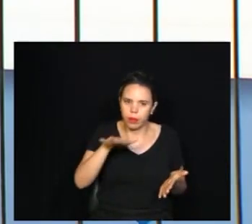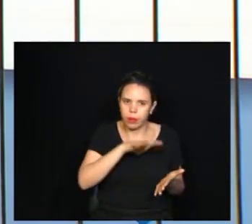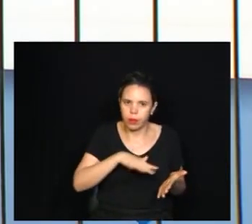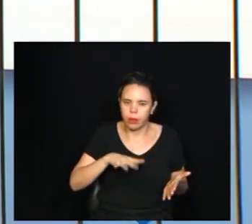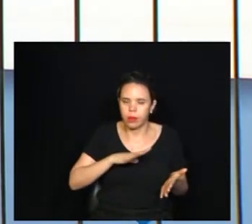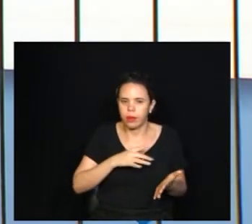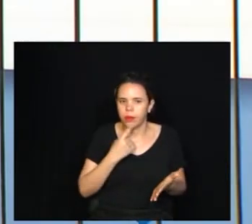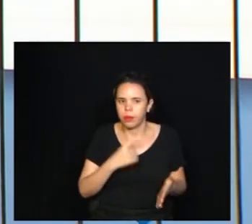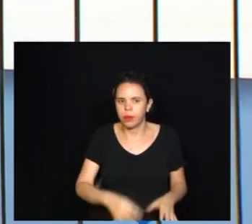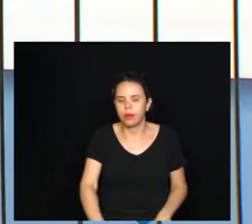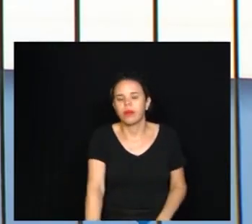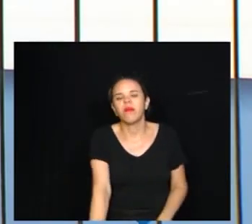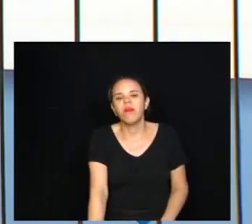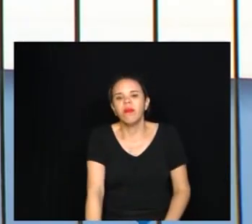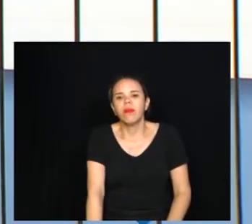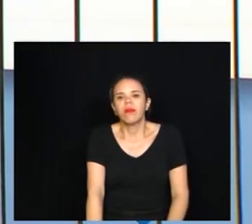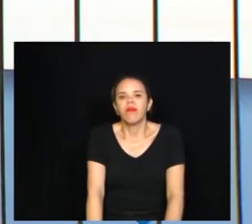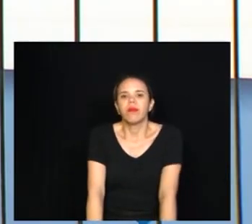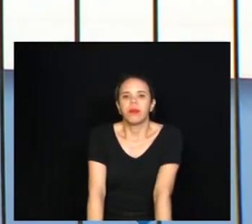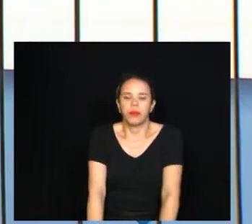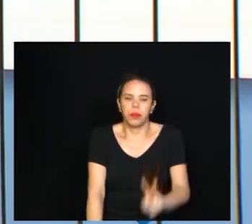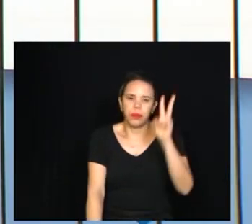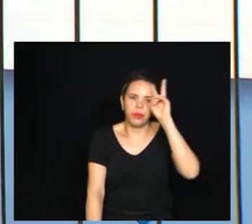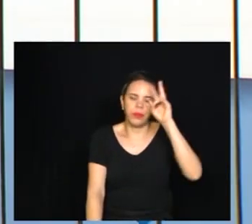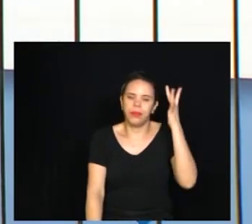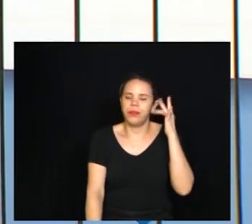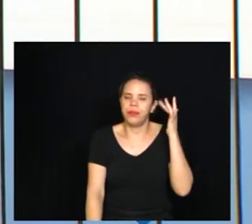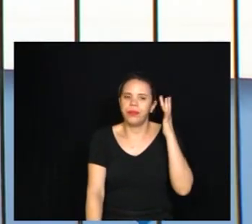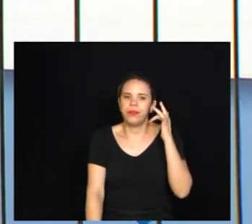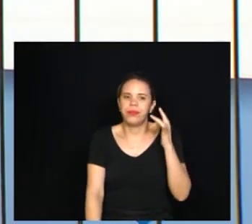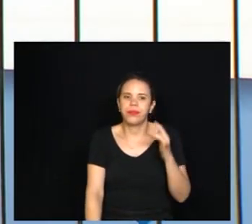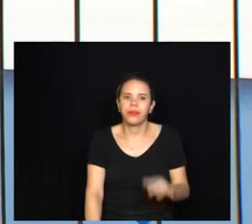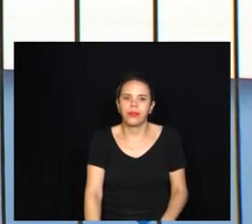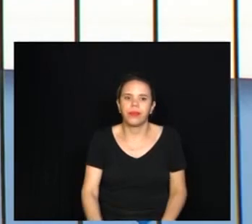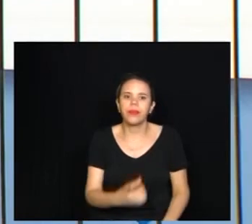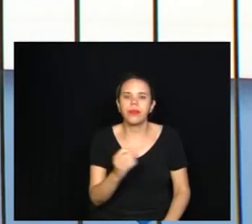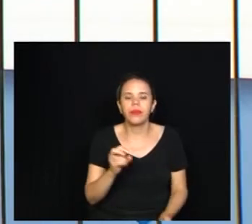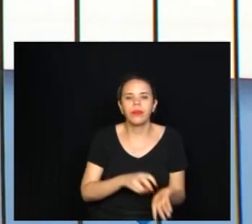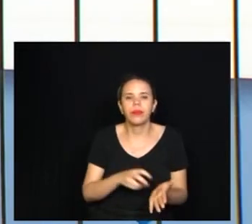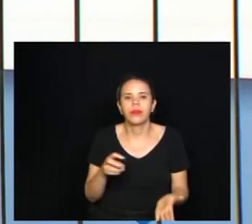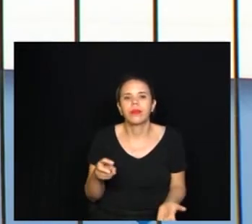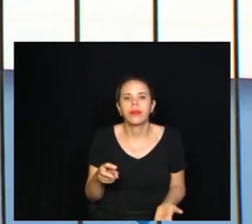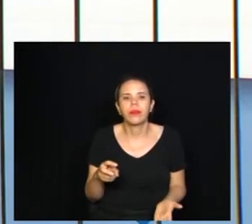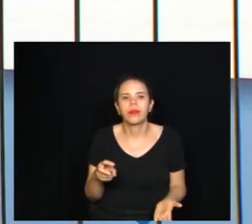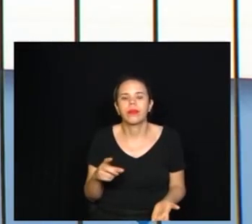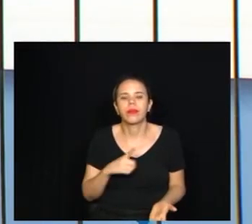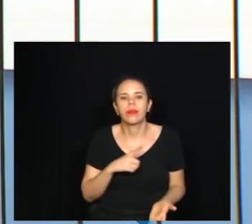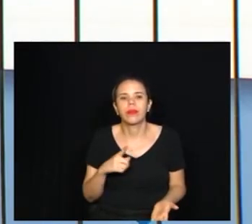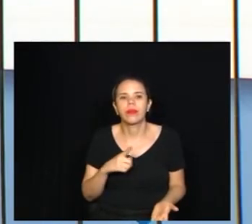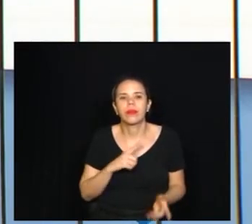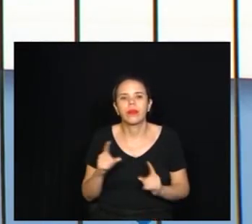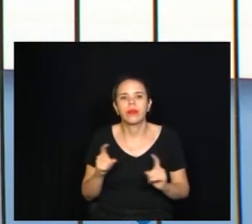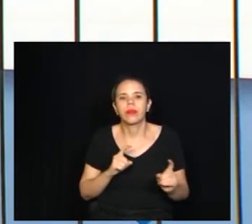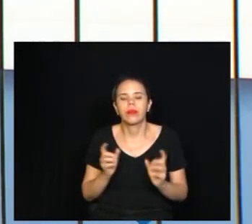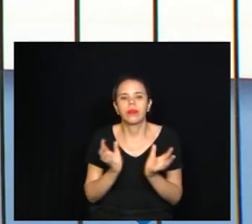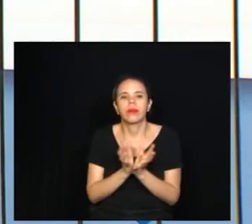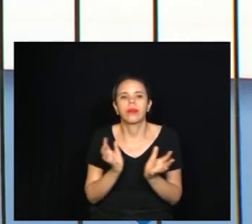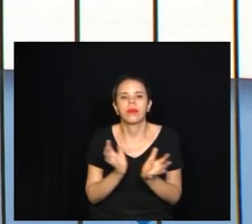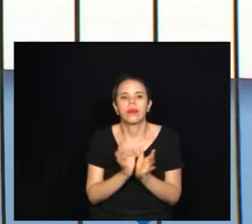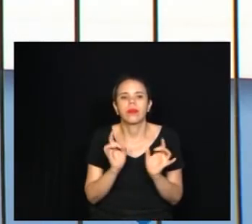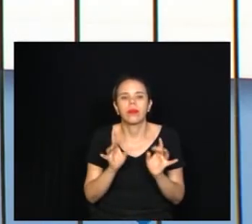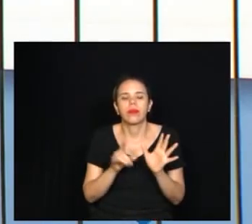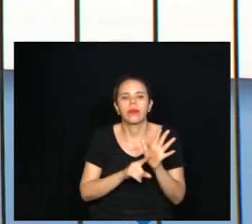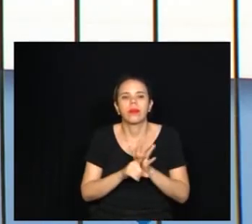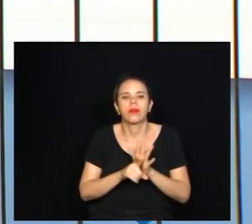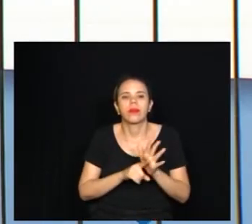aqui na cidade de Campinas. E lembrando que amanhã, a partir das 10 horas da manhã, nós temos a reunião da Comissão Especial